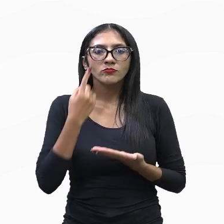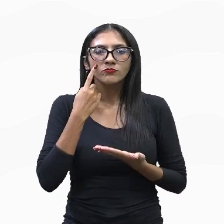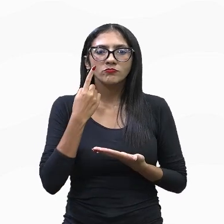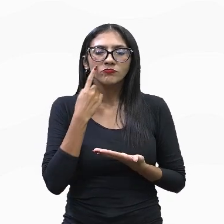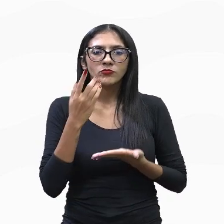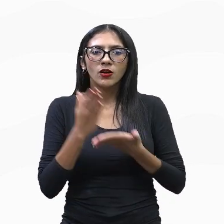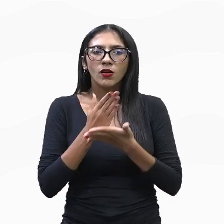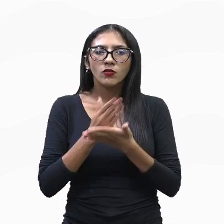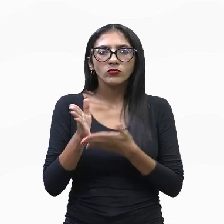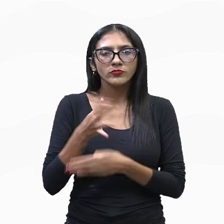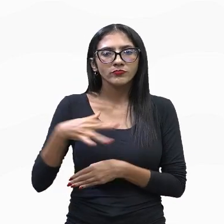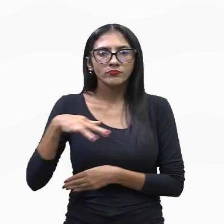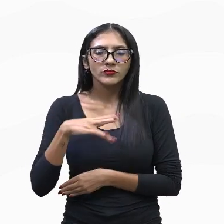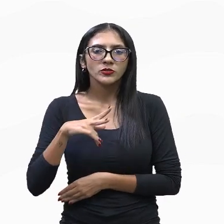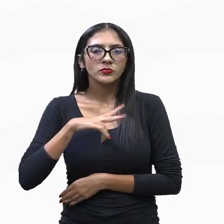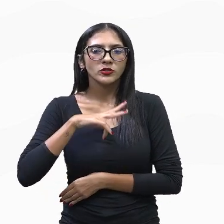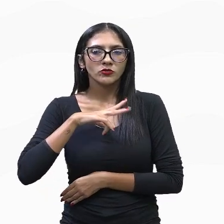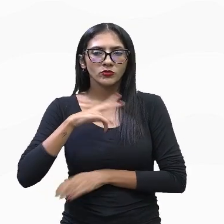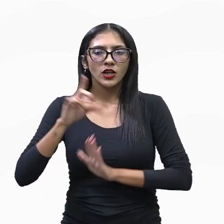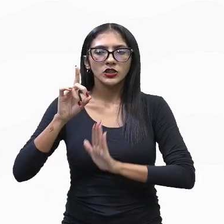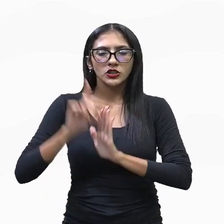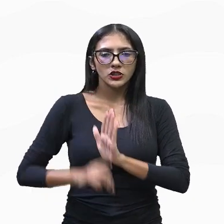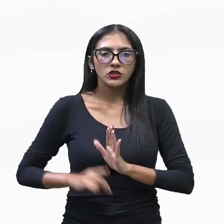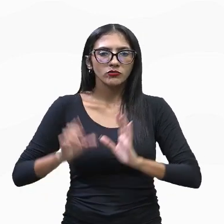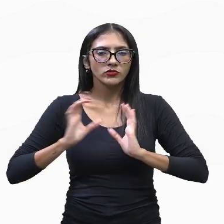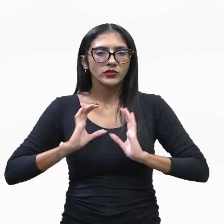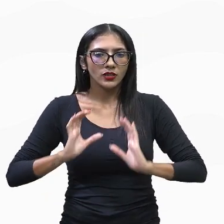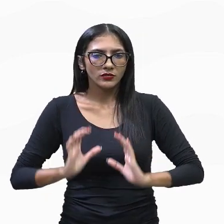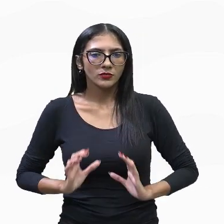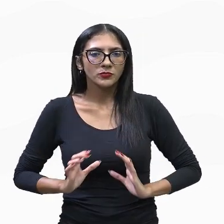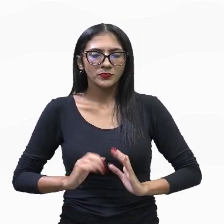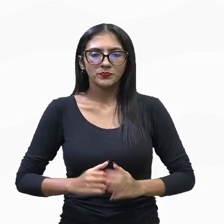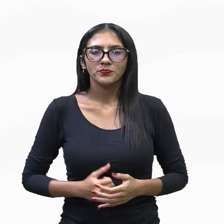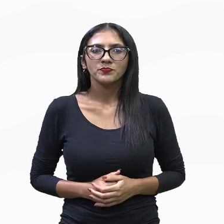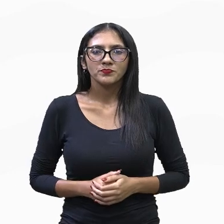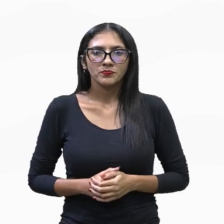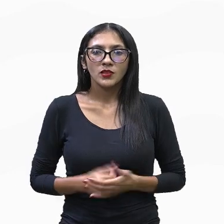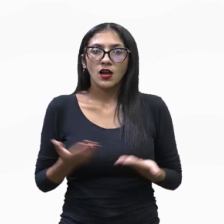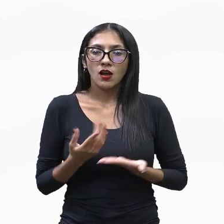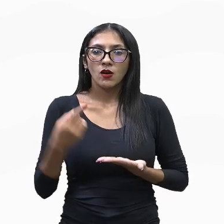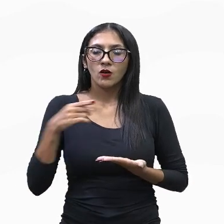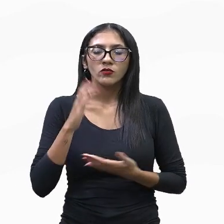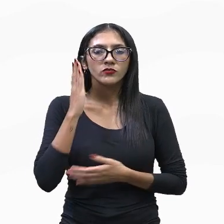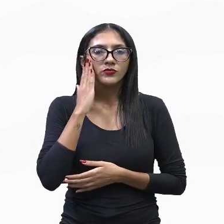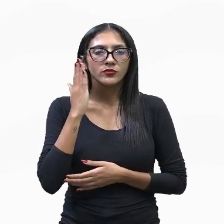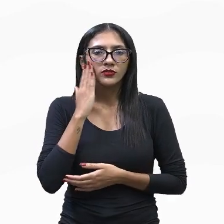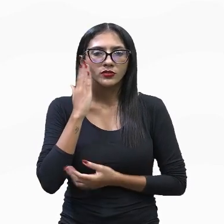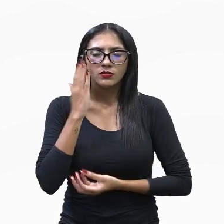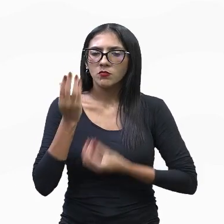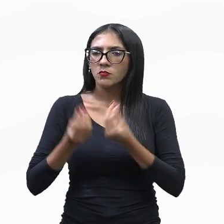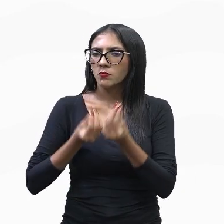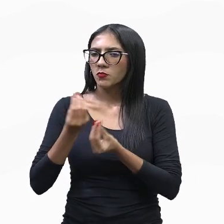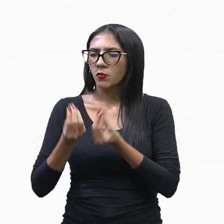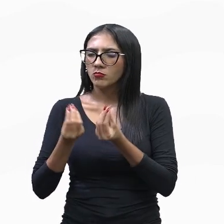do direito privado. Acabamos de ver o público, né? Agora nós vamos entender aqui um pouco, porque